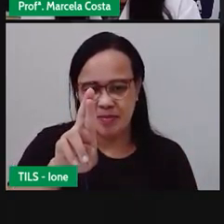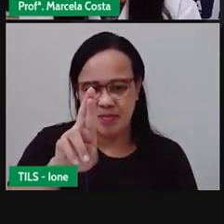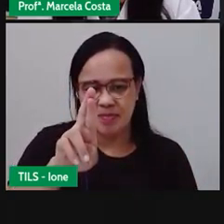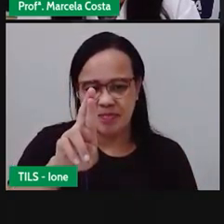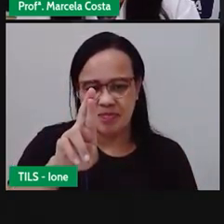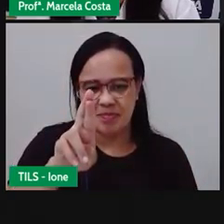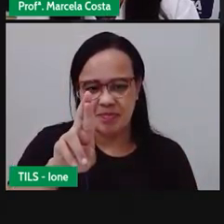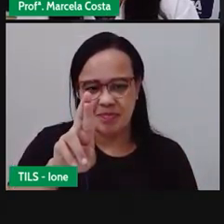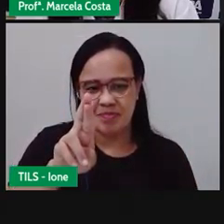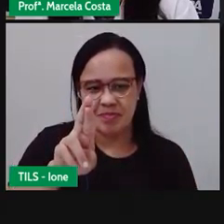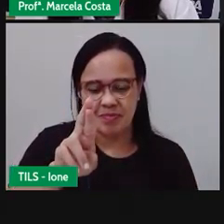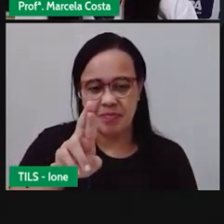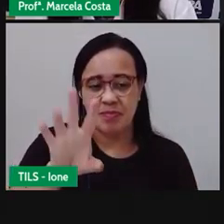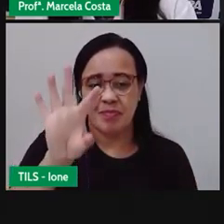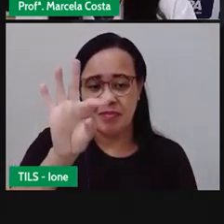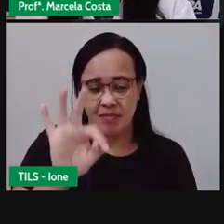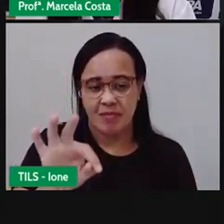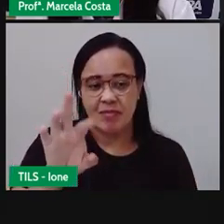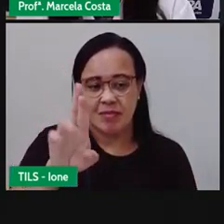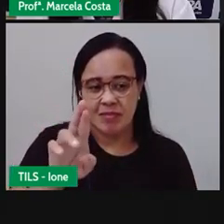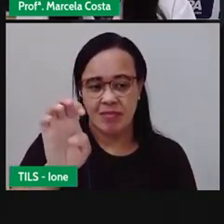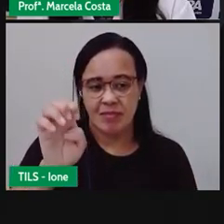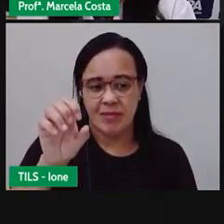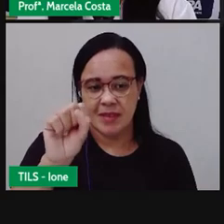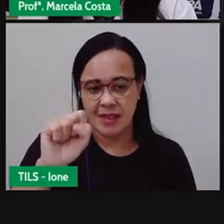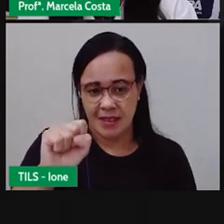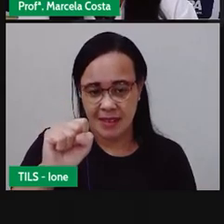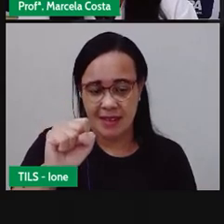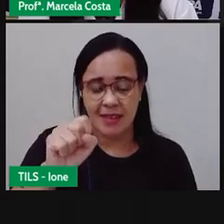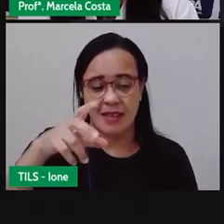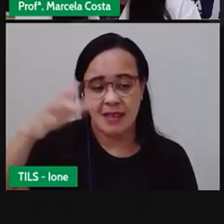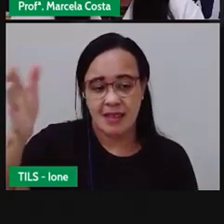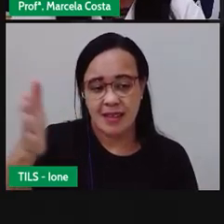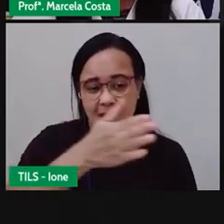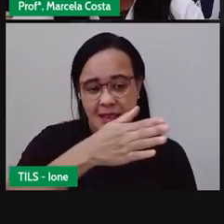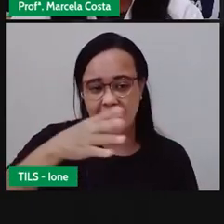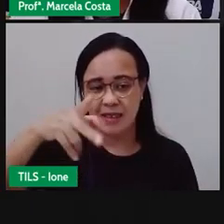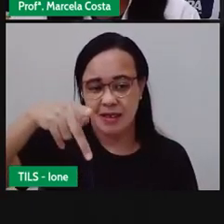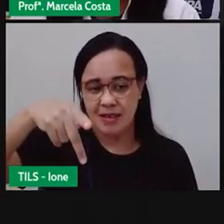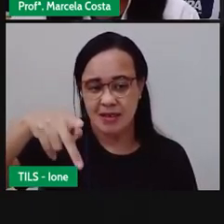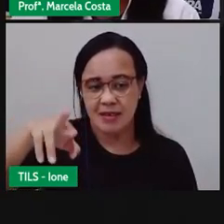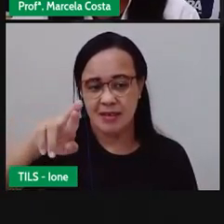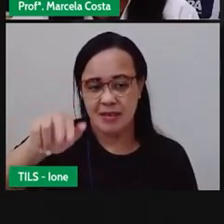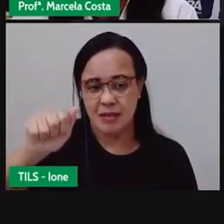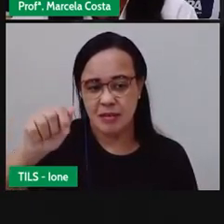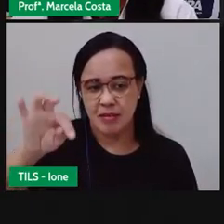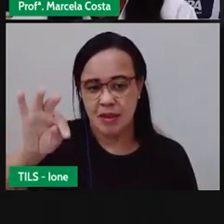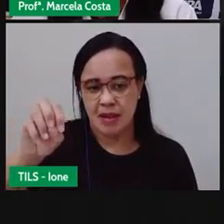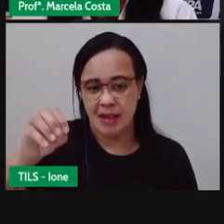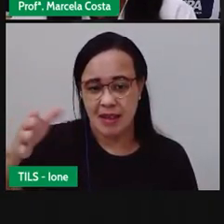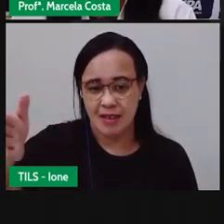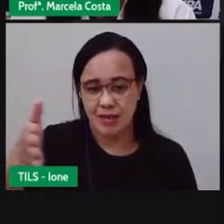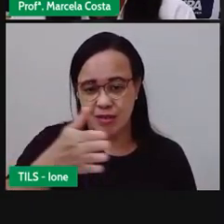Olha, três pratos de trigo para três tigres